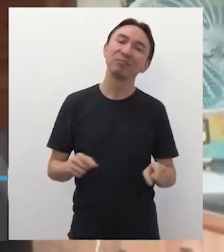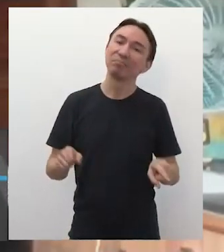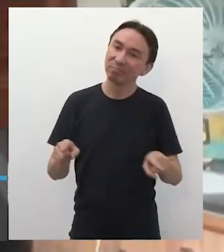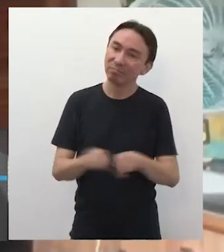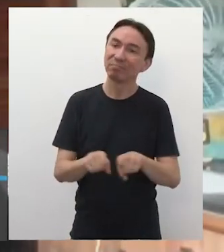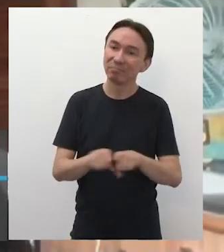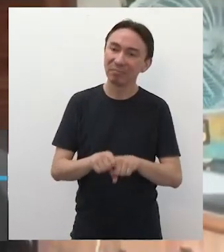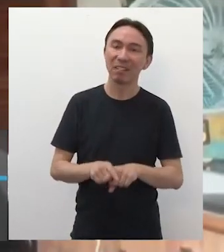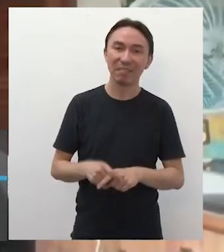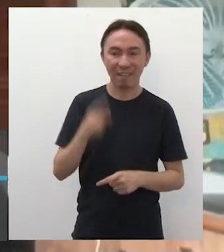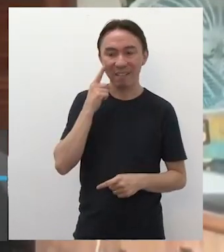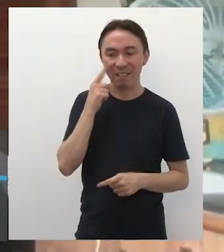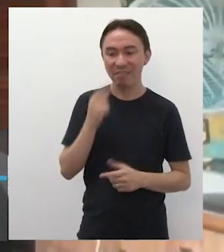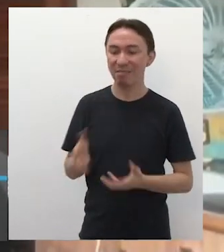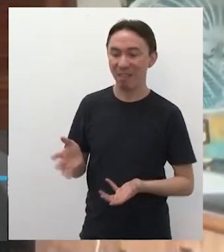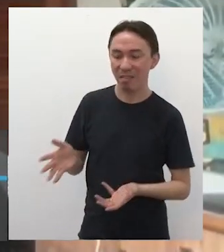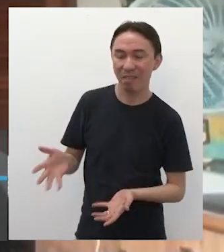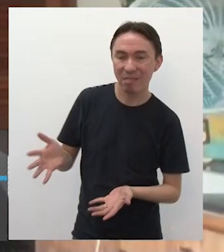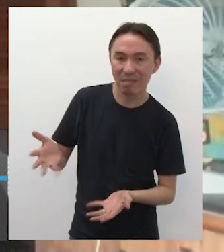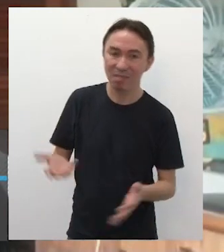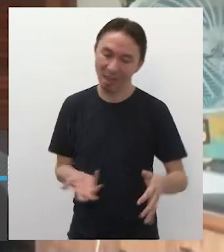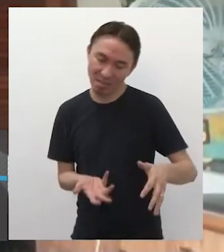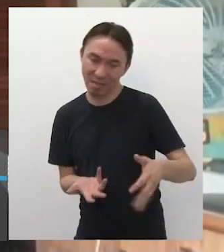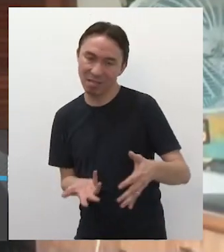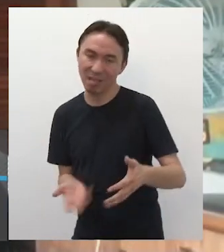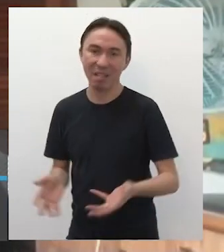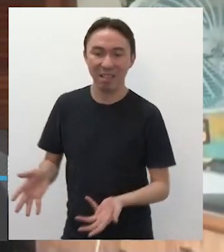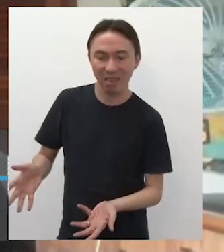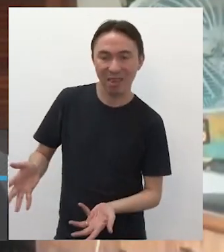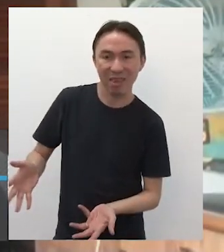no perfil manipulativo. Perfil manipulativo.